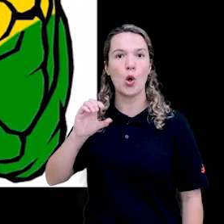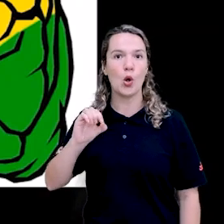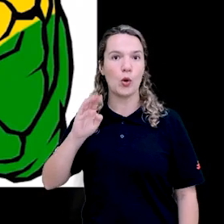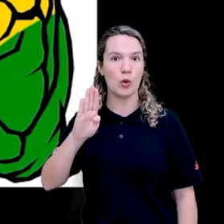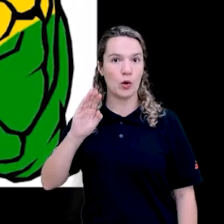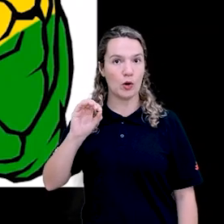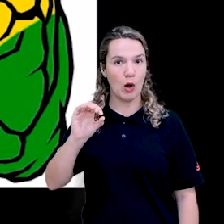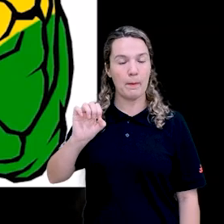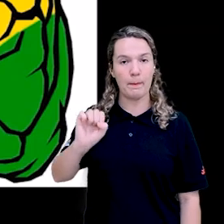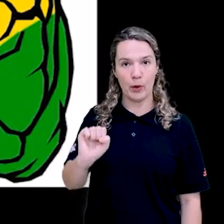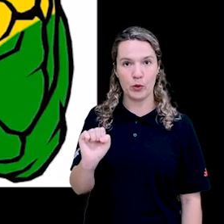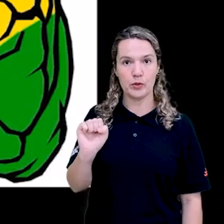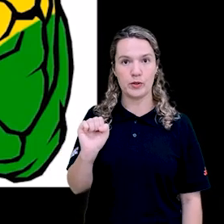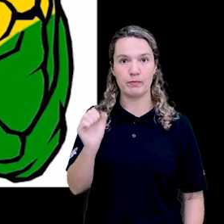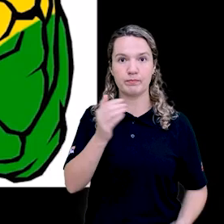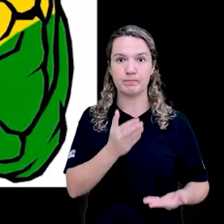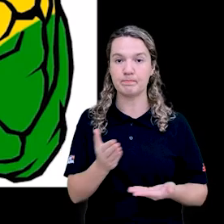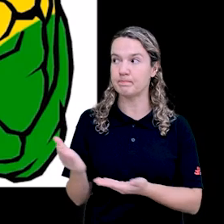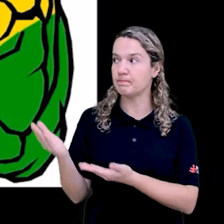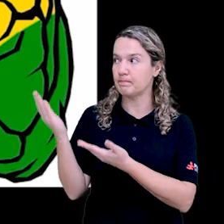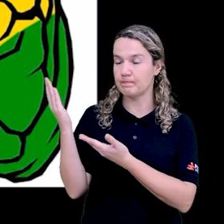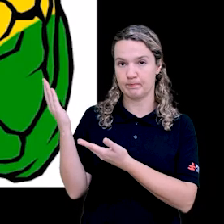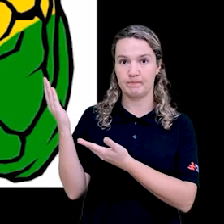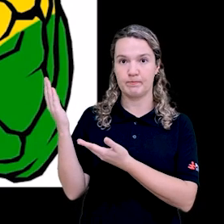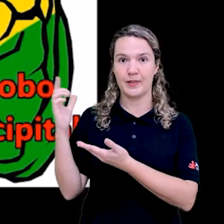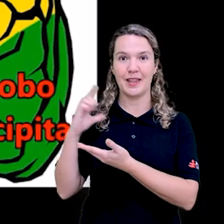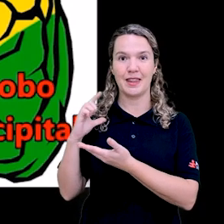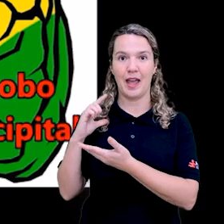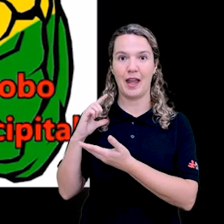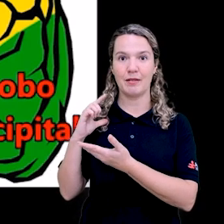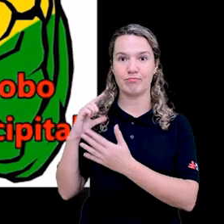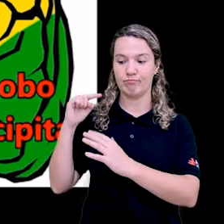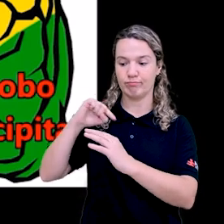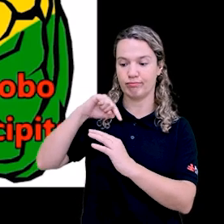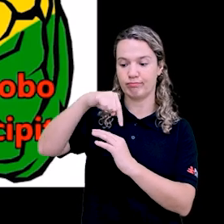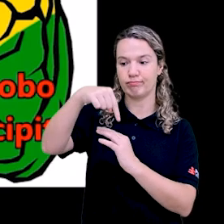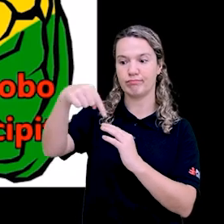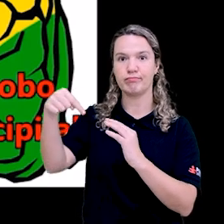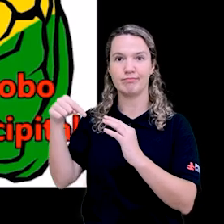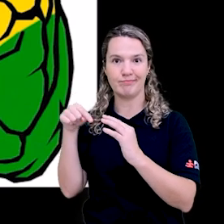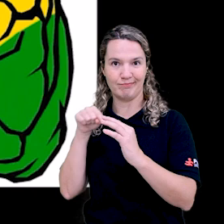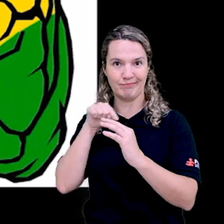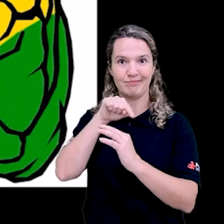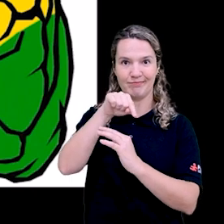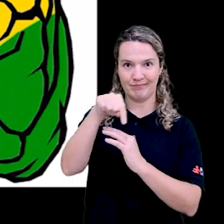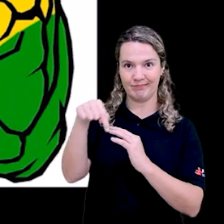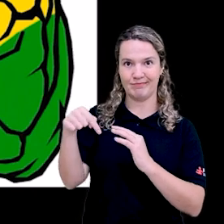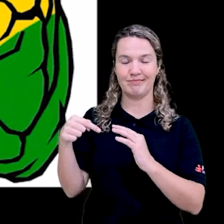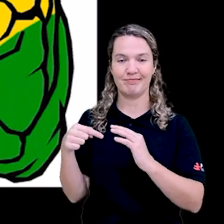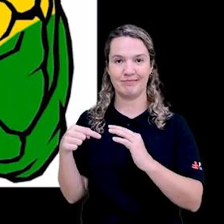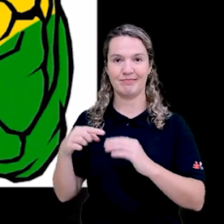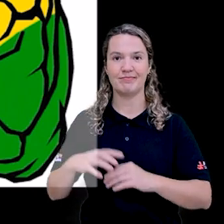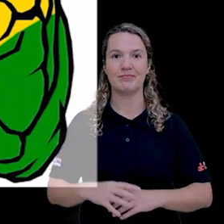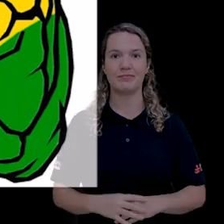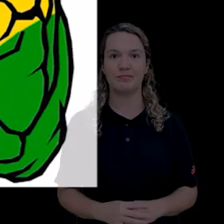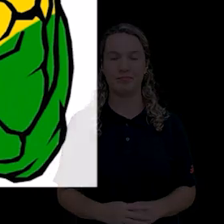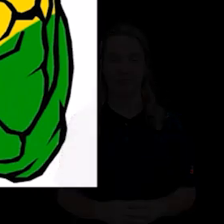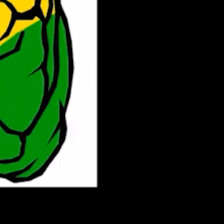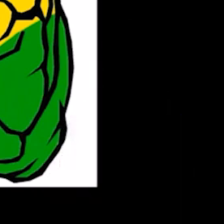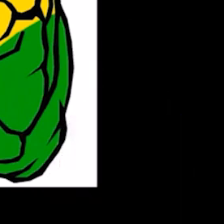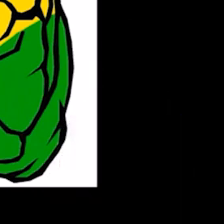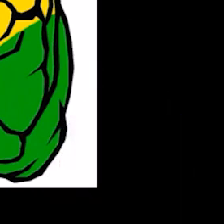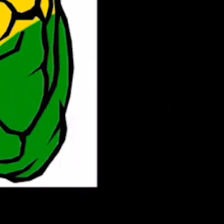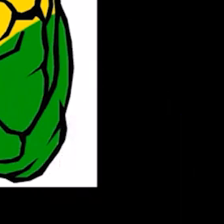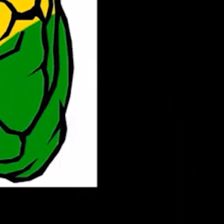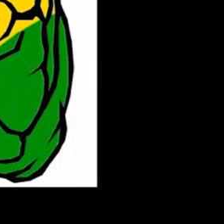lobos. Nós temos então o lobo occipital, o lobo temporal, o lobo parietal e